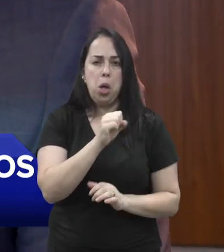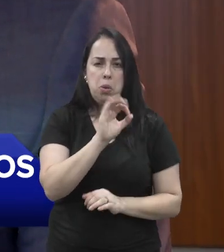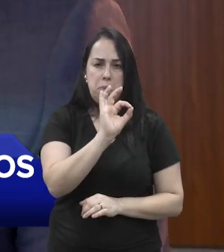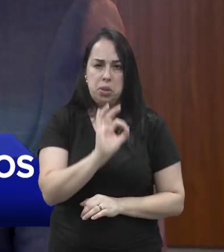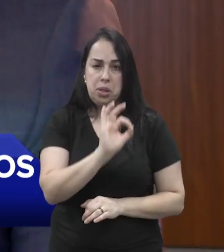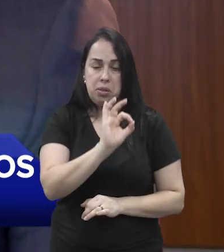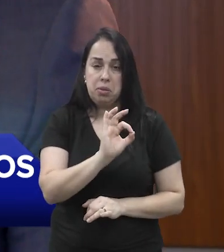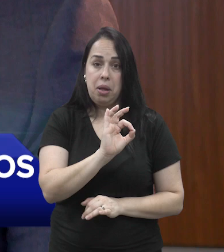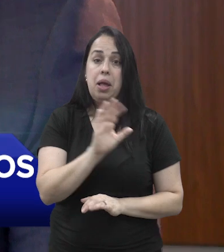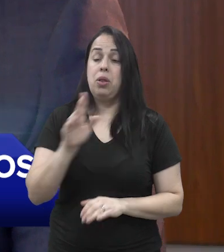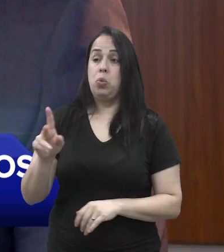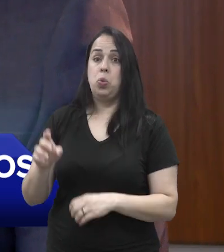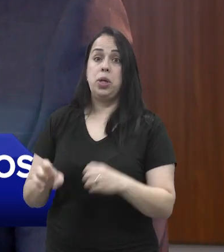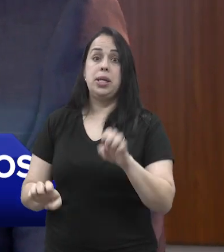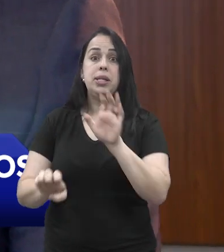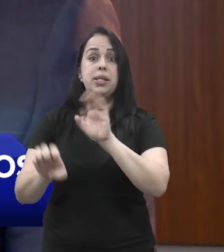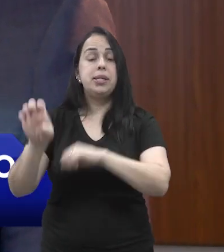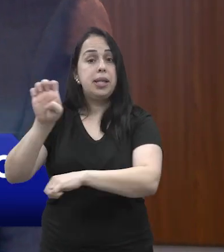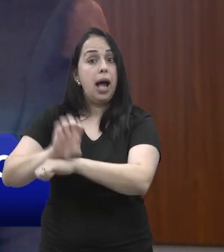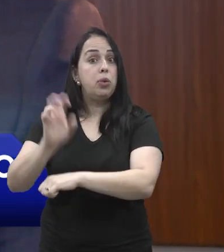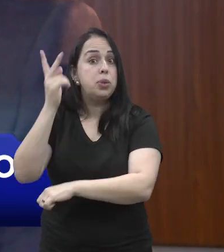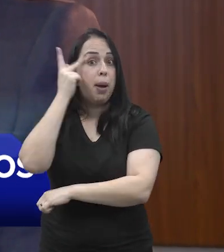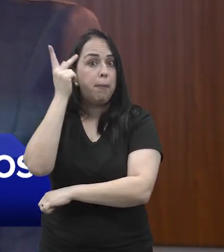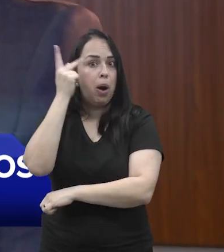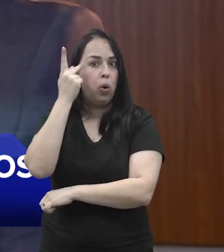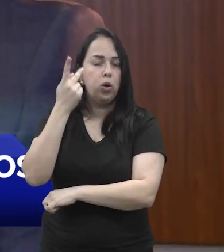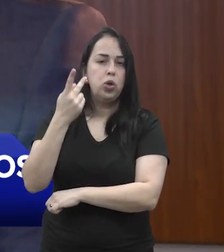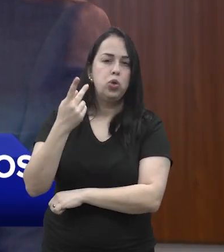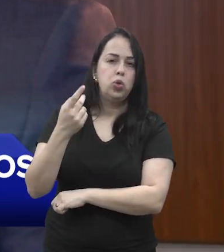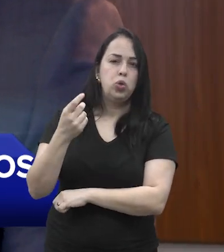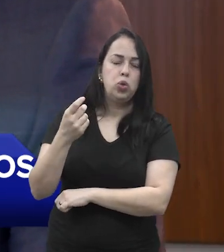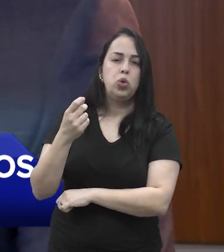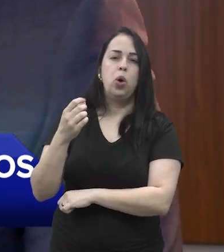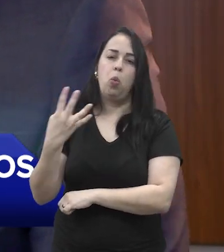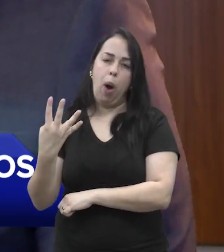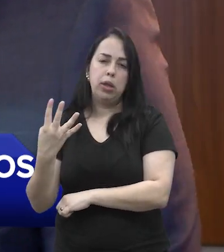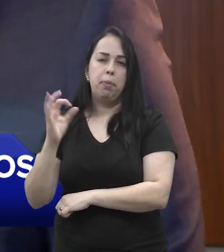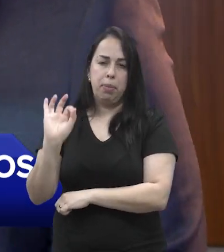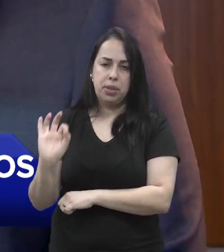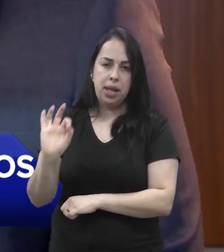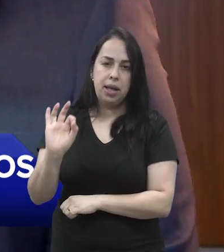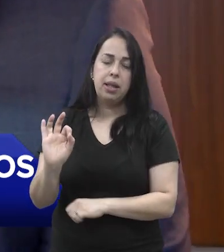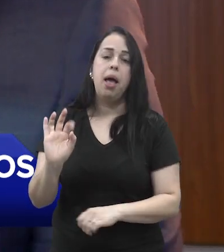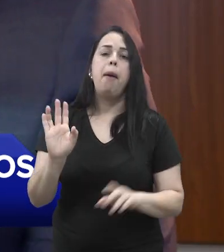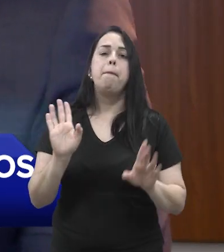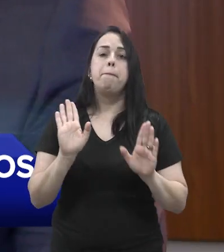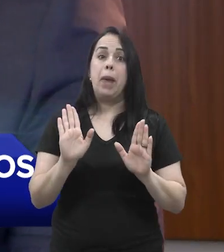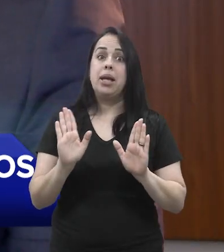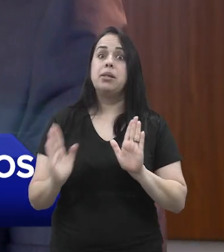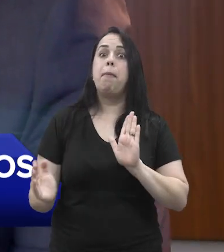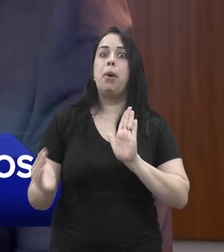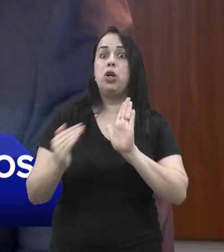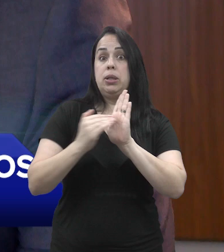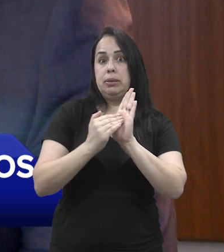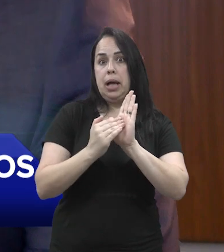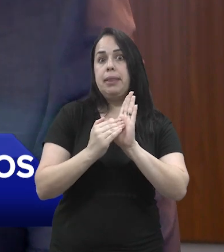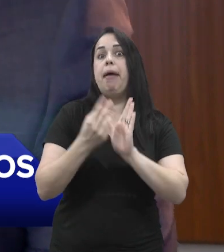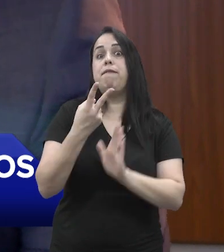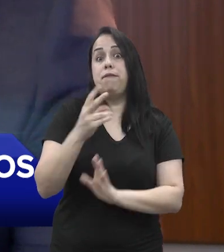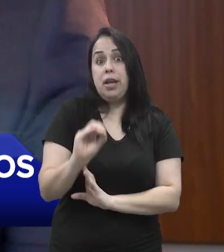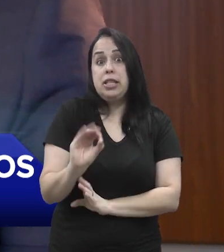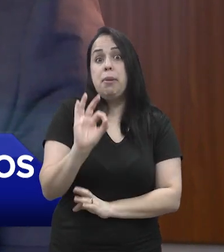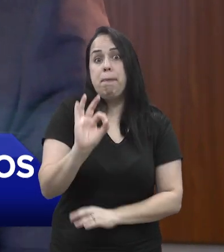5% e pode chegar a 8%. Atualmente no estado de São Paulo, 4%. E a gente tem uma prévia, por assim dizer, que poderá chegar